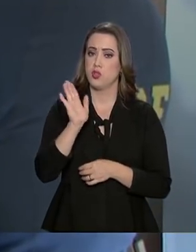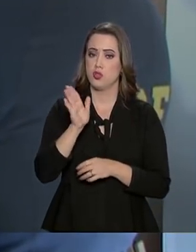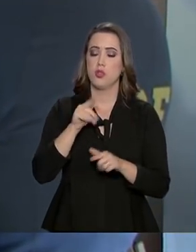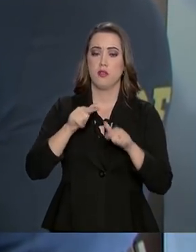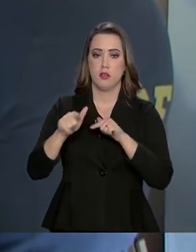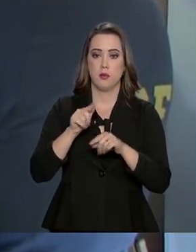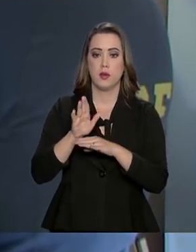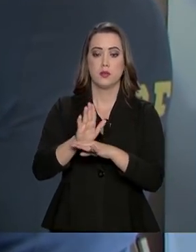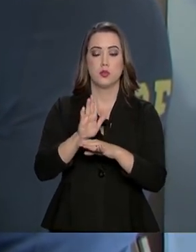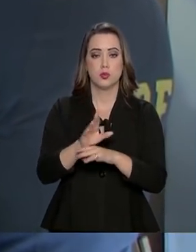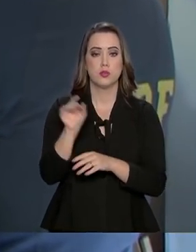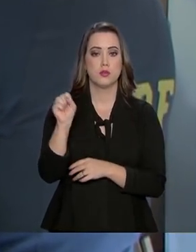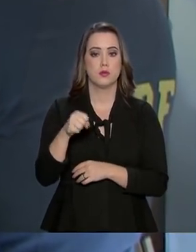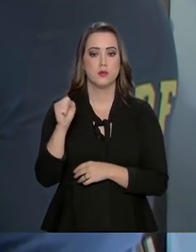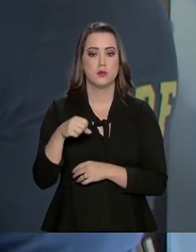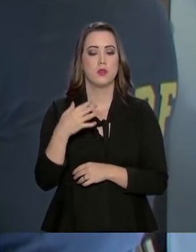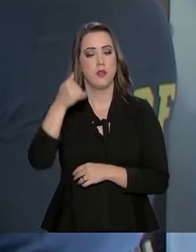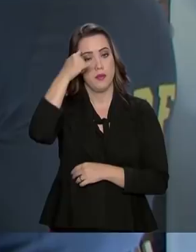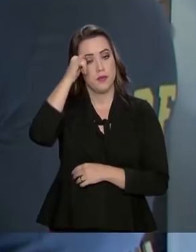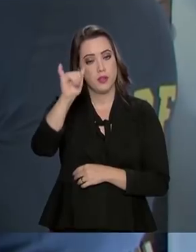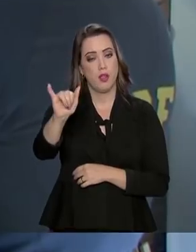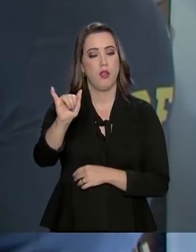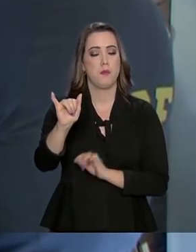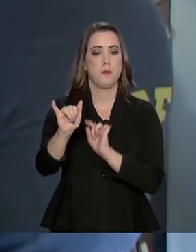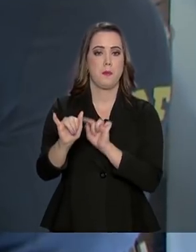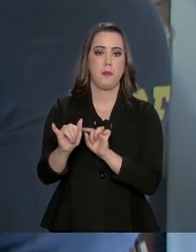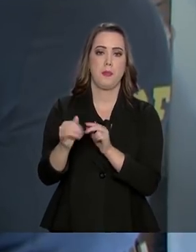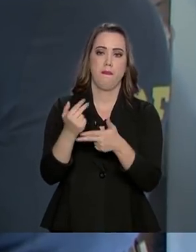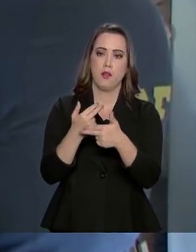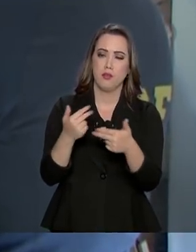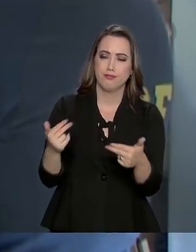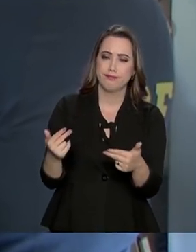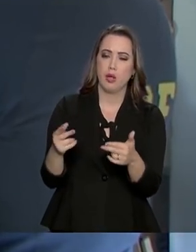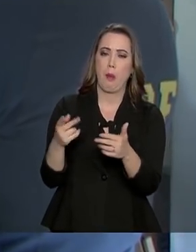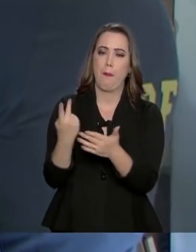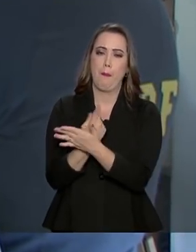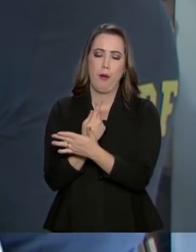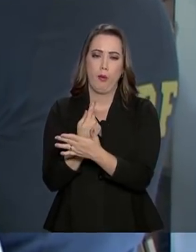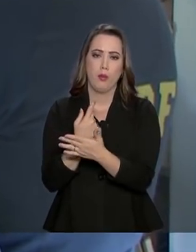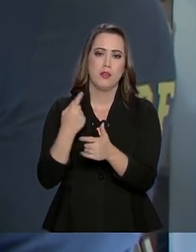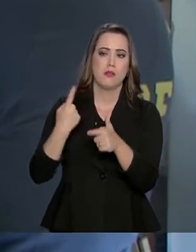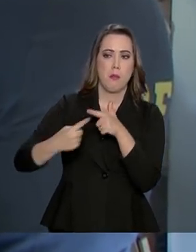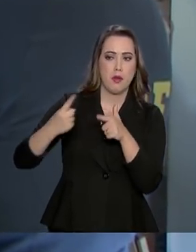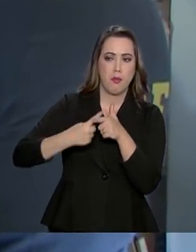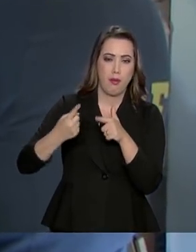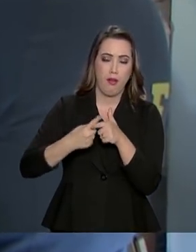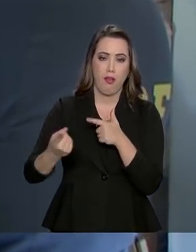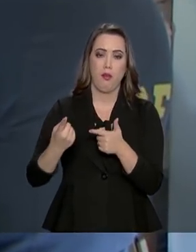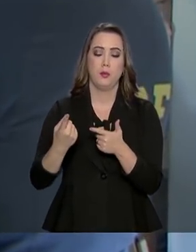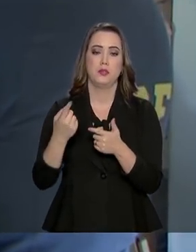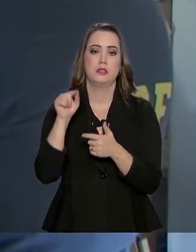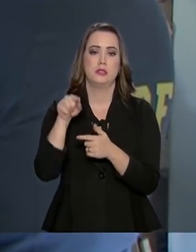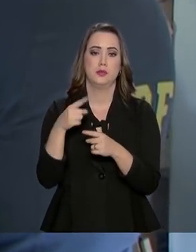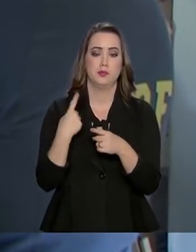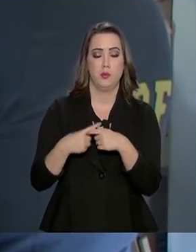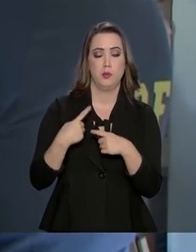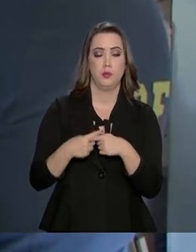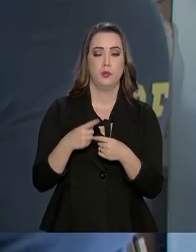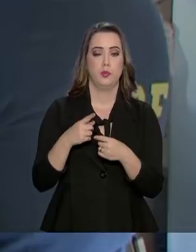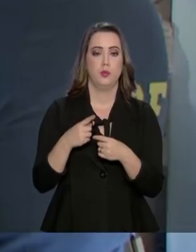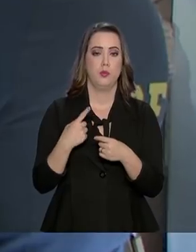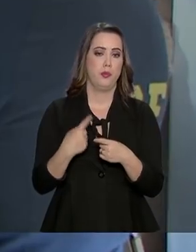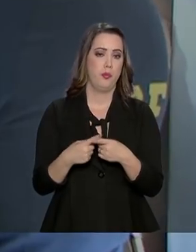e evitar que incidentes no percurso sejam incidentes decorrentes